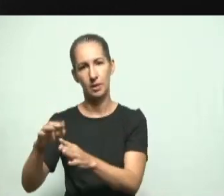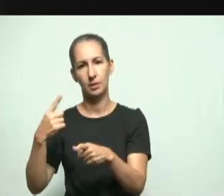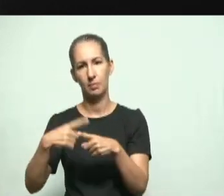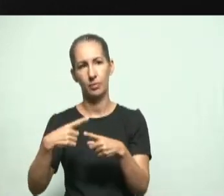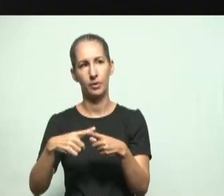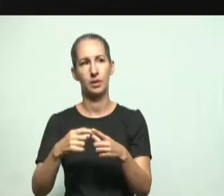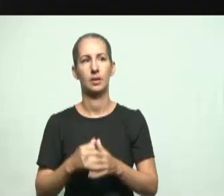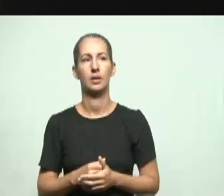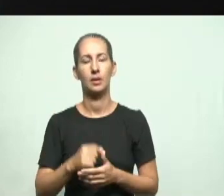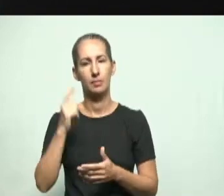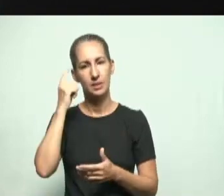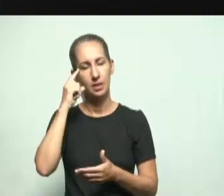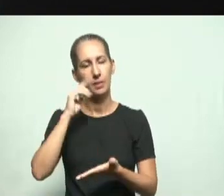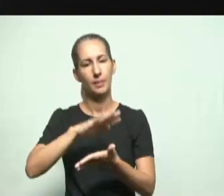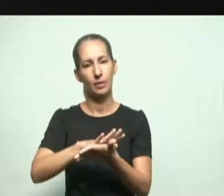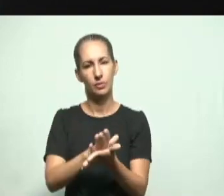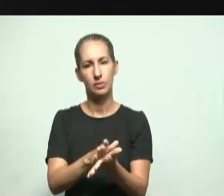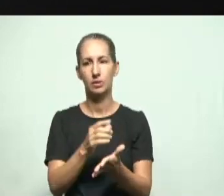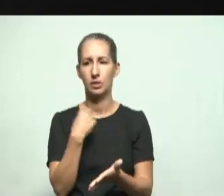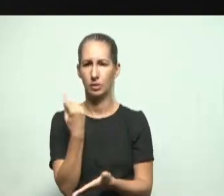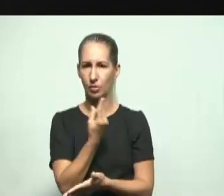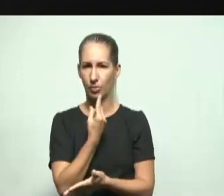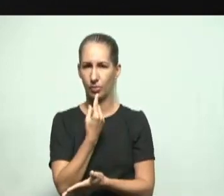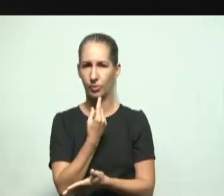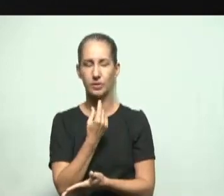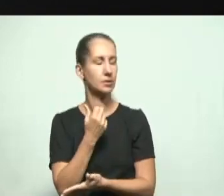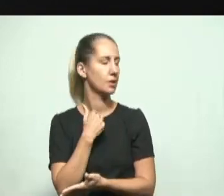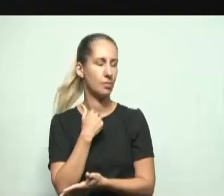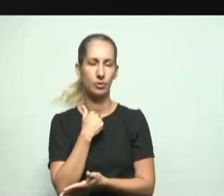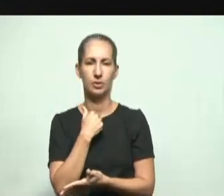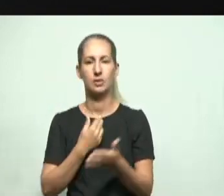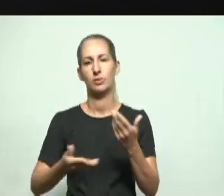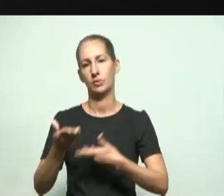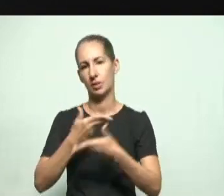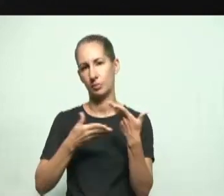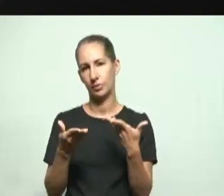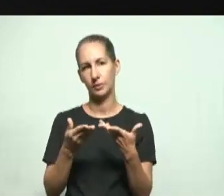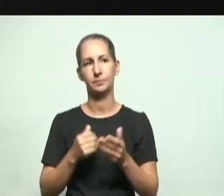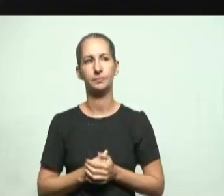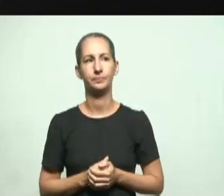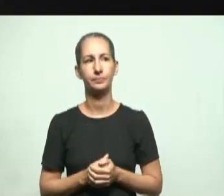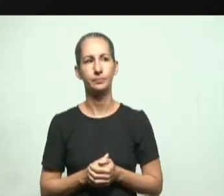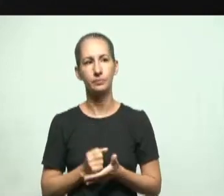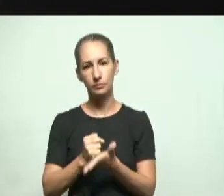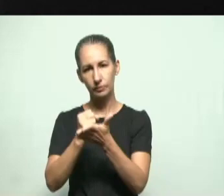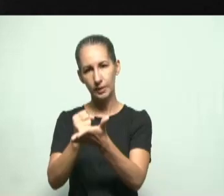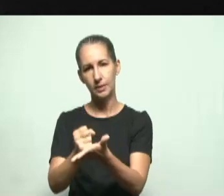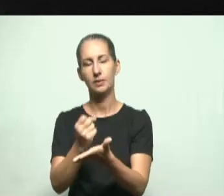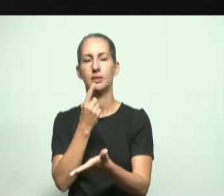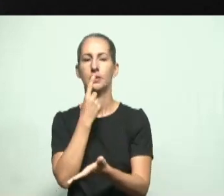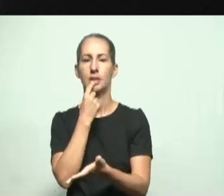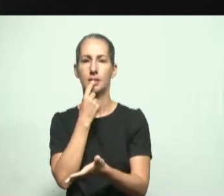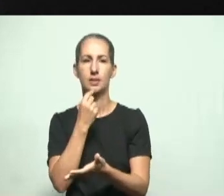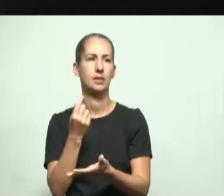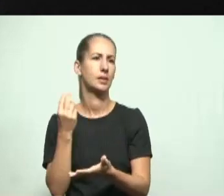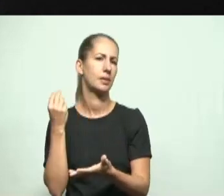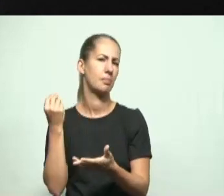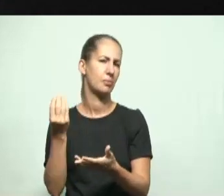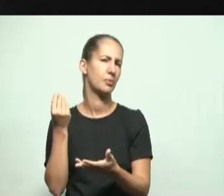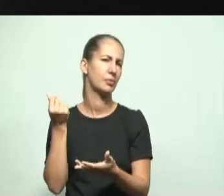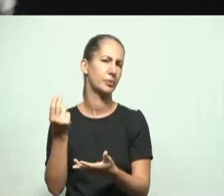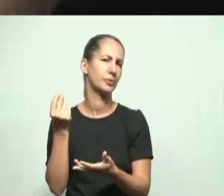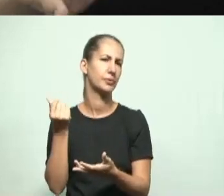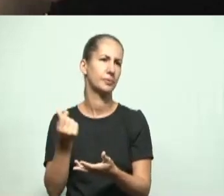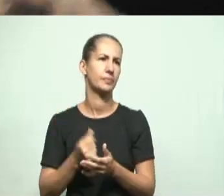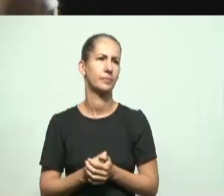com estigma e com preconceito, como se nós não pudéssemos contribuir e fazer parte dessas doações de sangue. Por muito